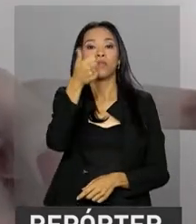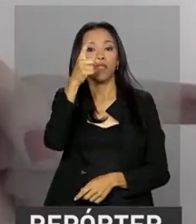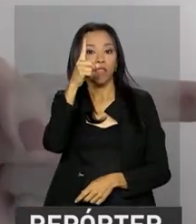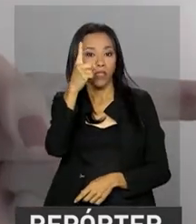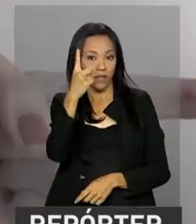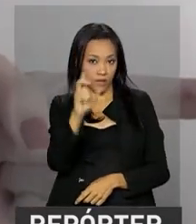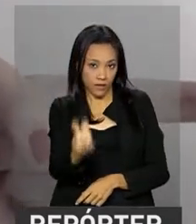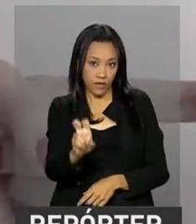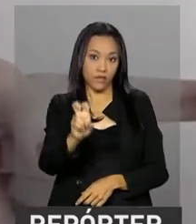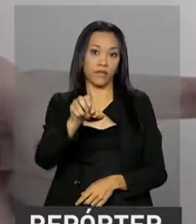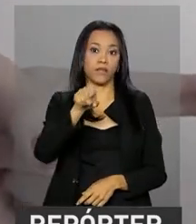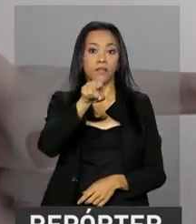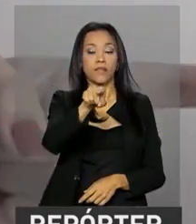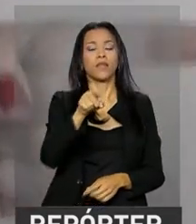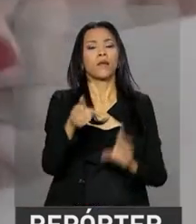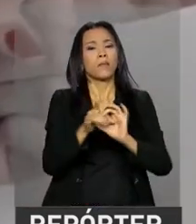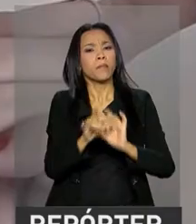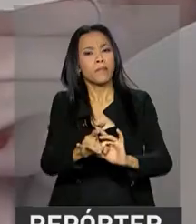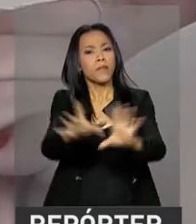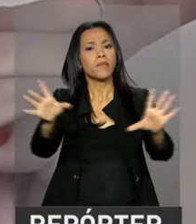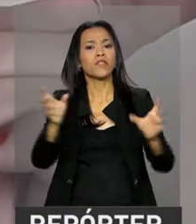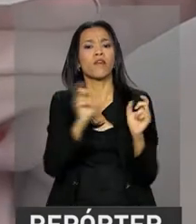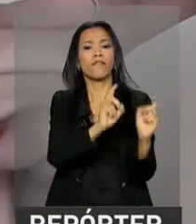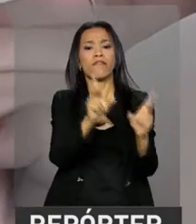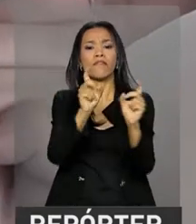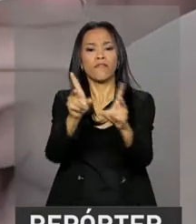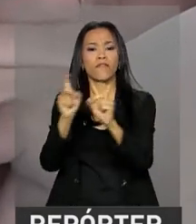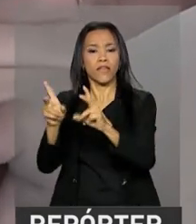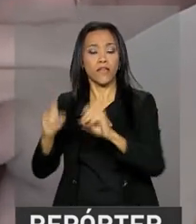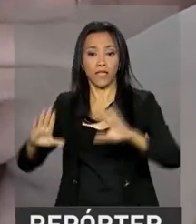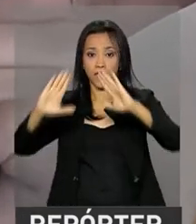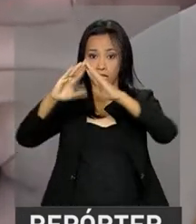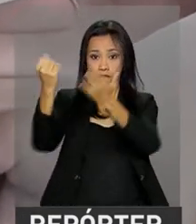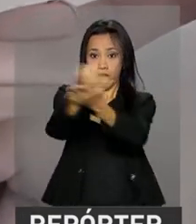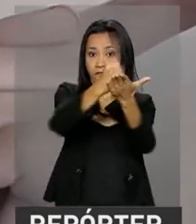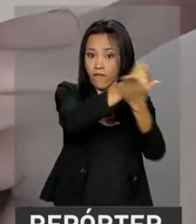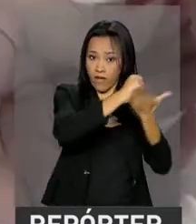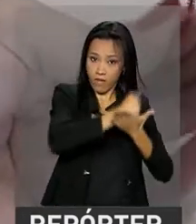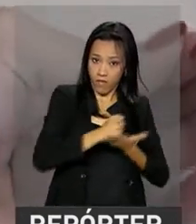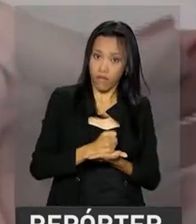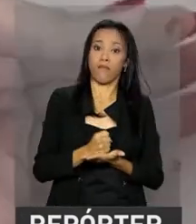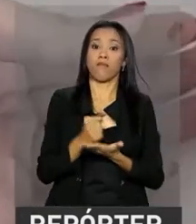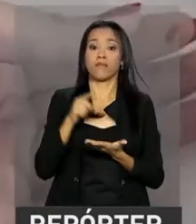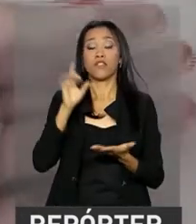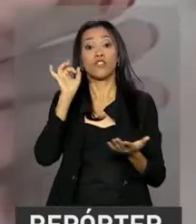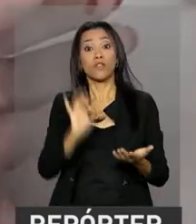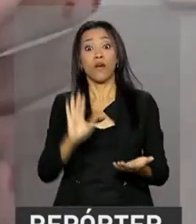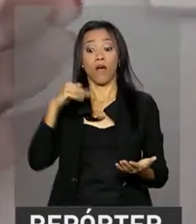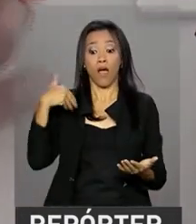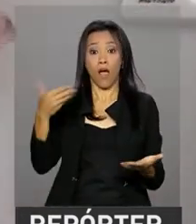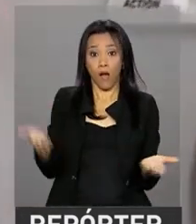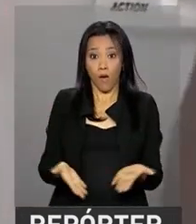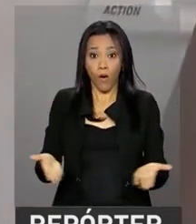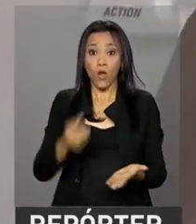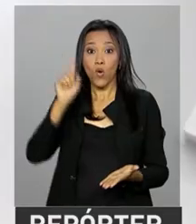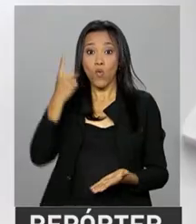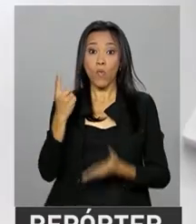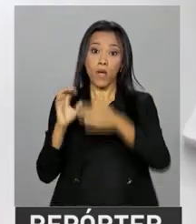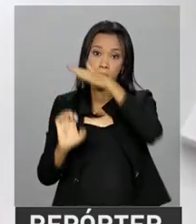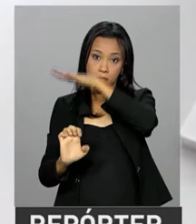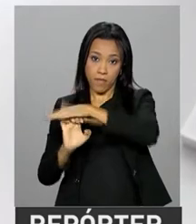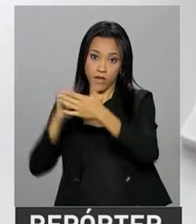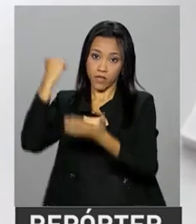vigilância sanitária autorizou a venda do produto em farmácias e drogarias mas só agora que uma empresa registrou o primeiro